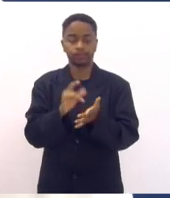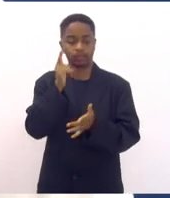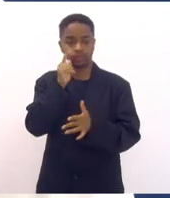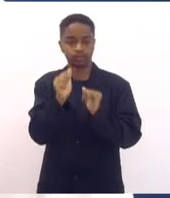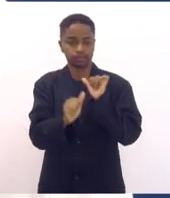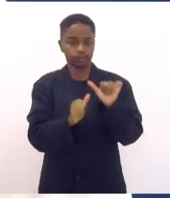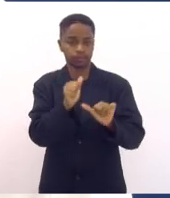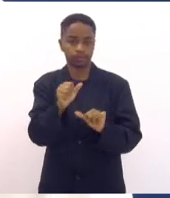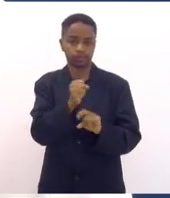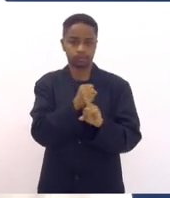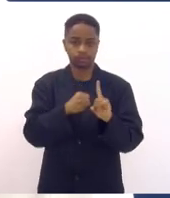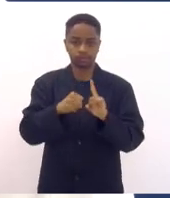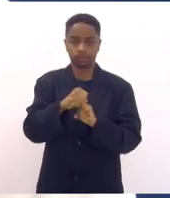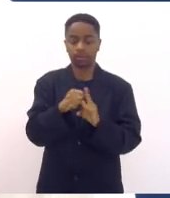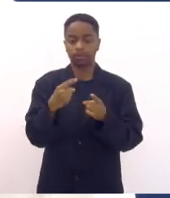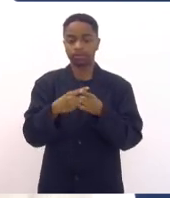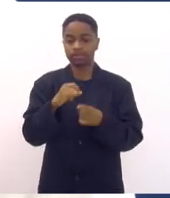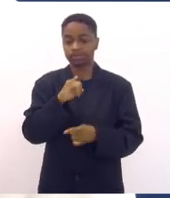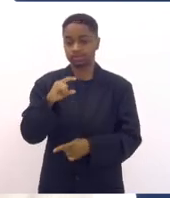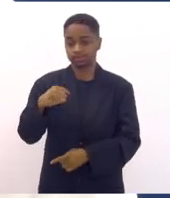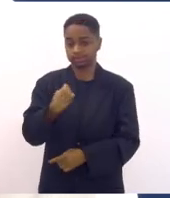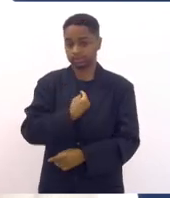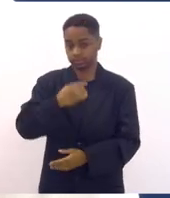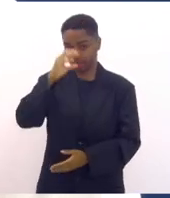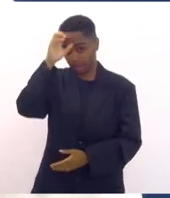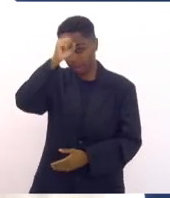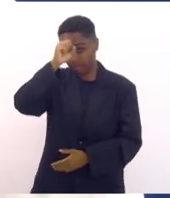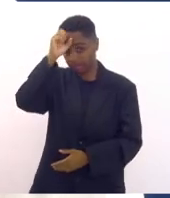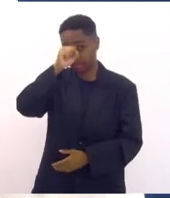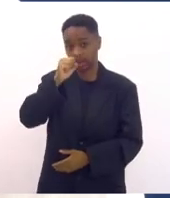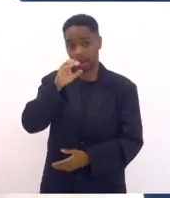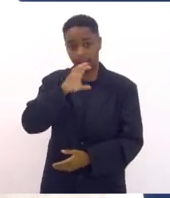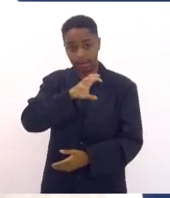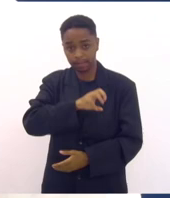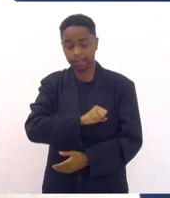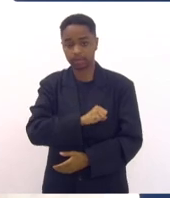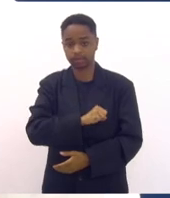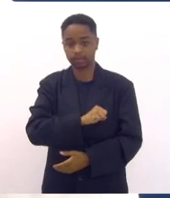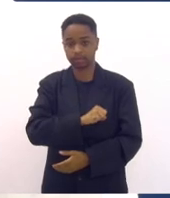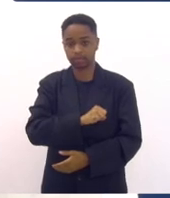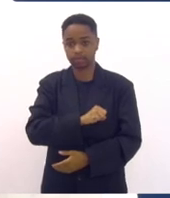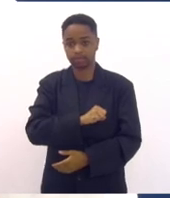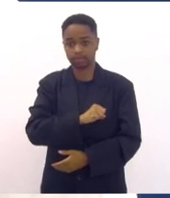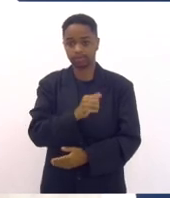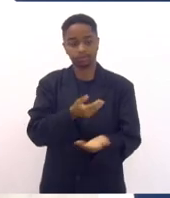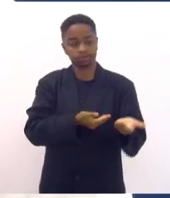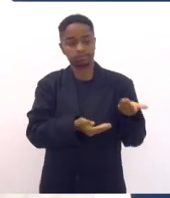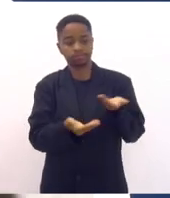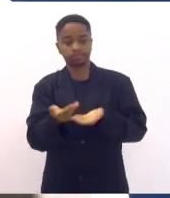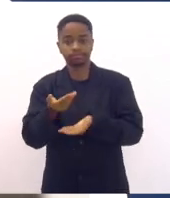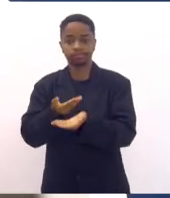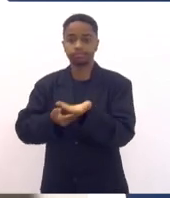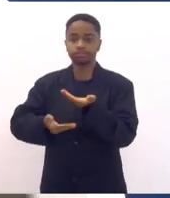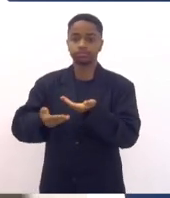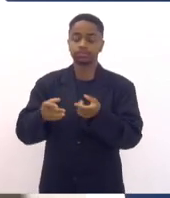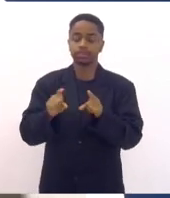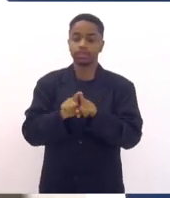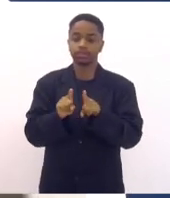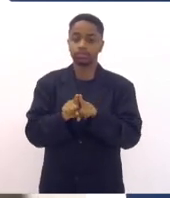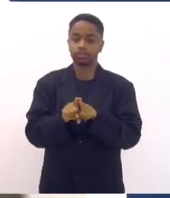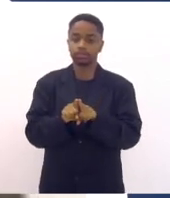sociedade se nós aprendermos a amar e uns aos outros e uma das carências